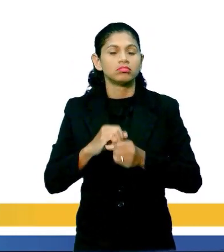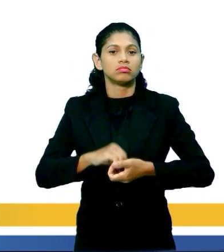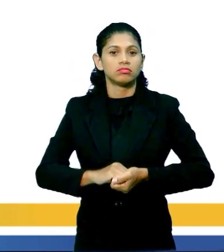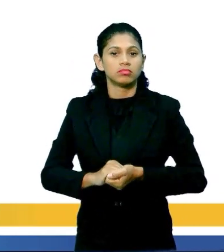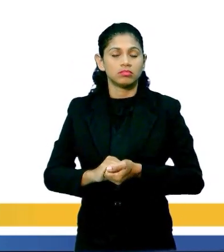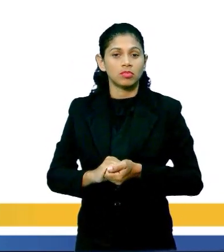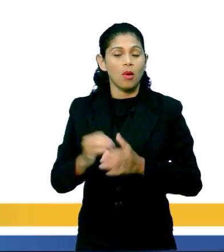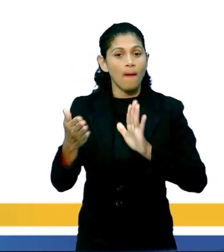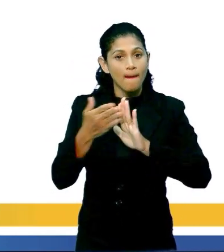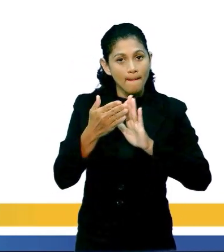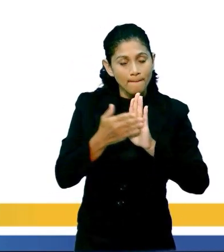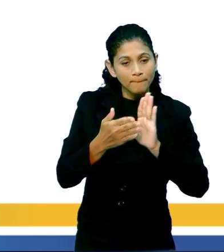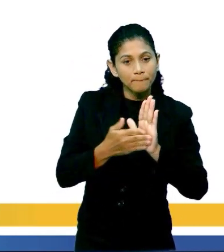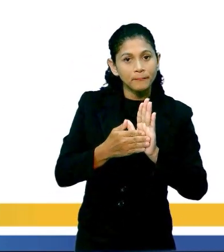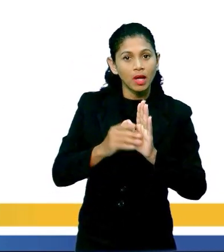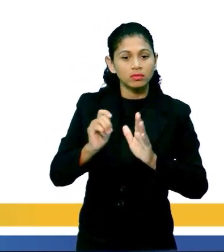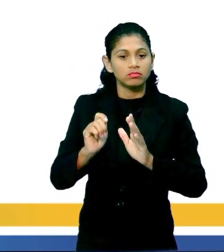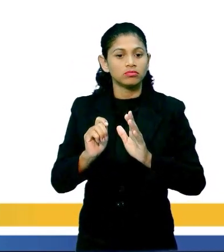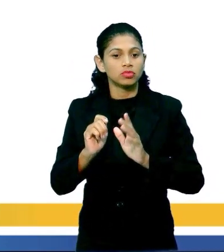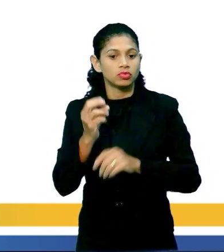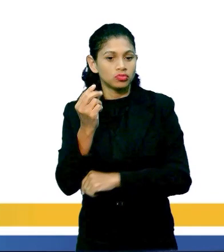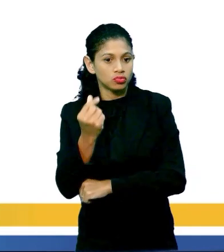processo orçamentário nacional.